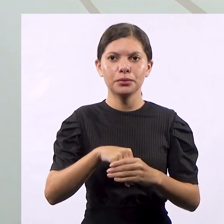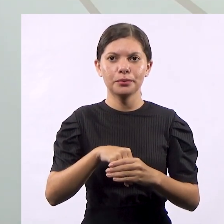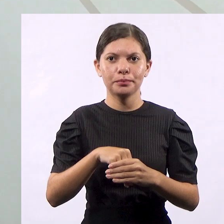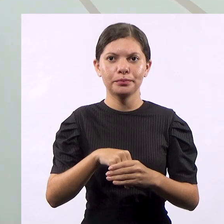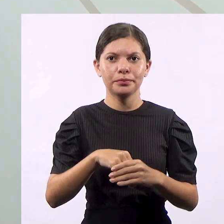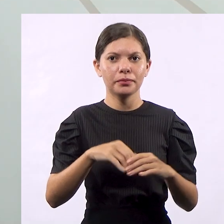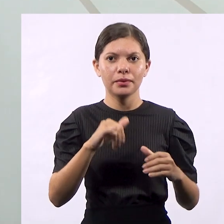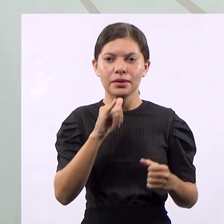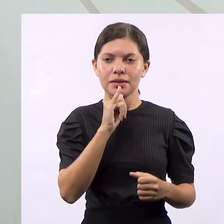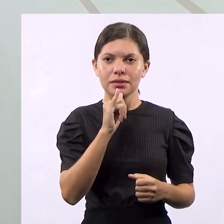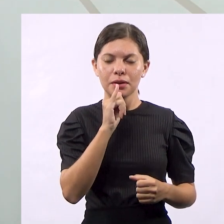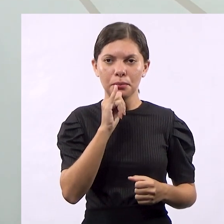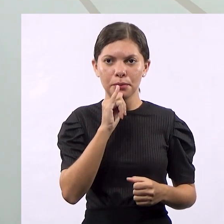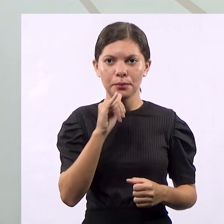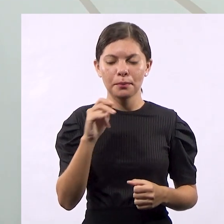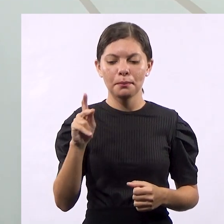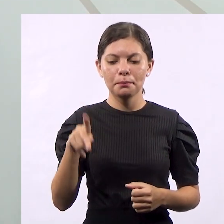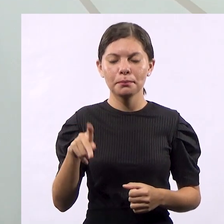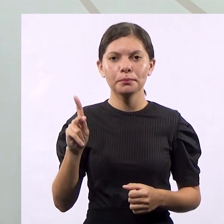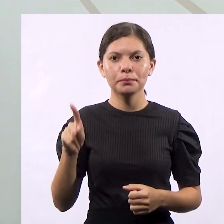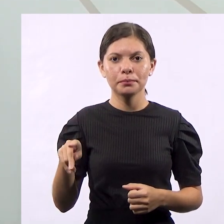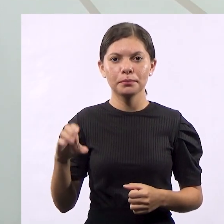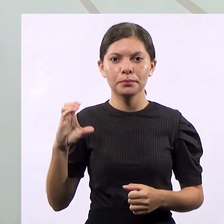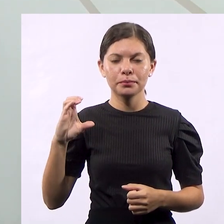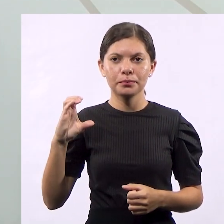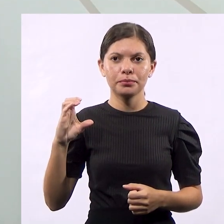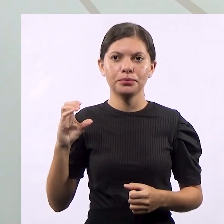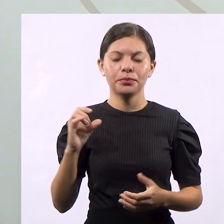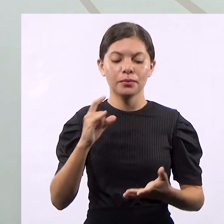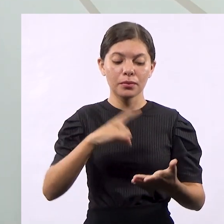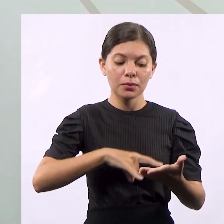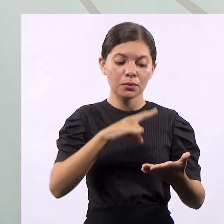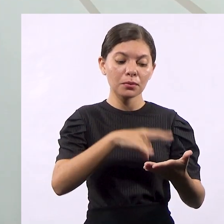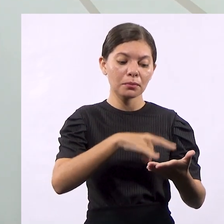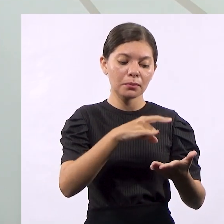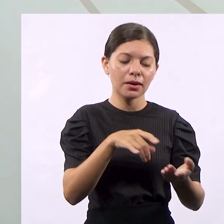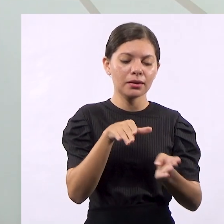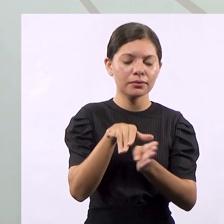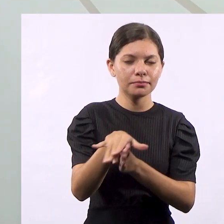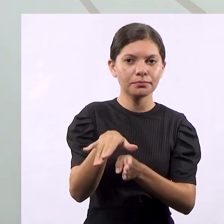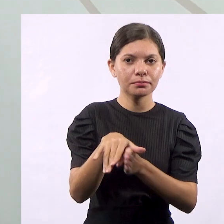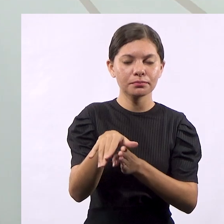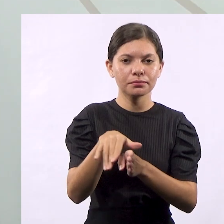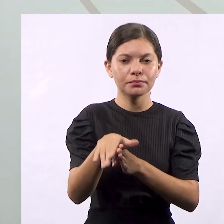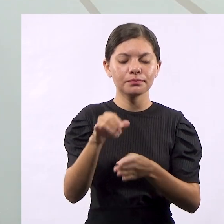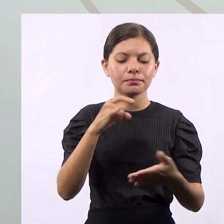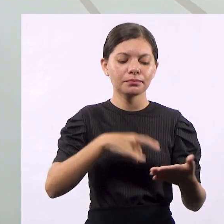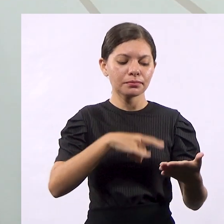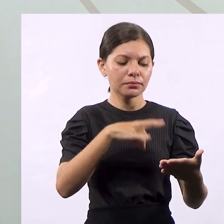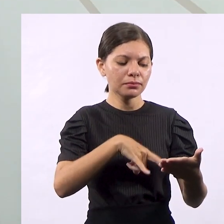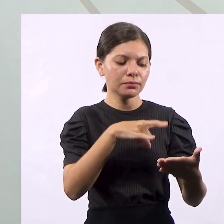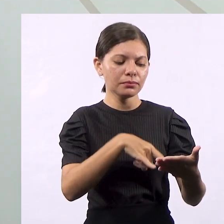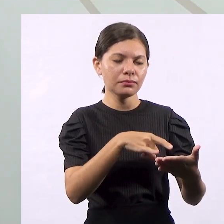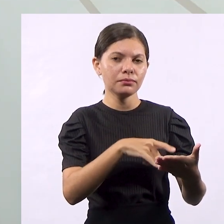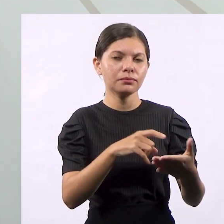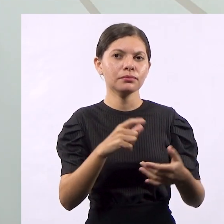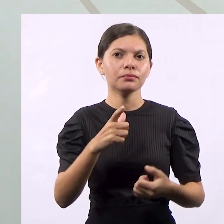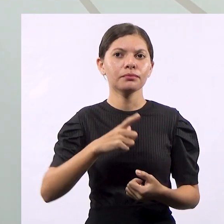próprio PPC da escola. O PPC da escola é o documento orientador, um documento onde